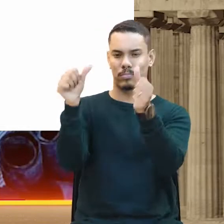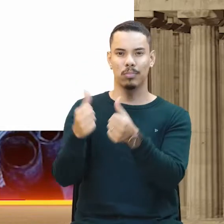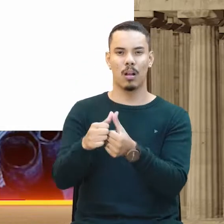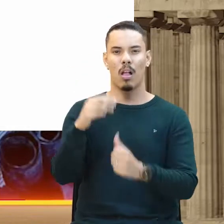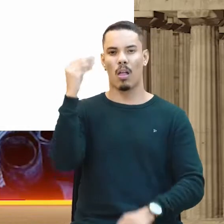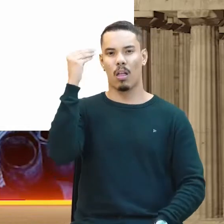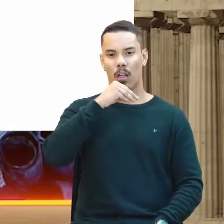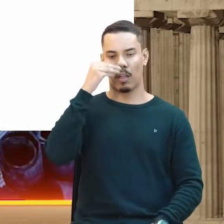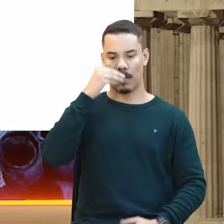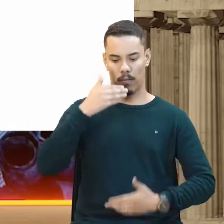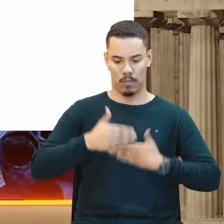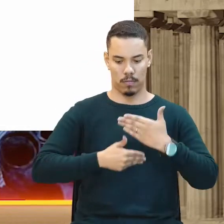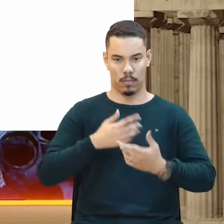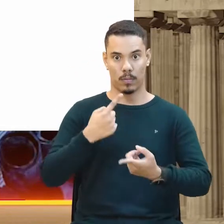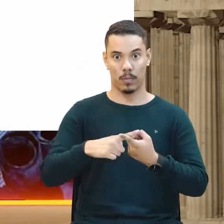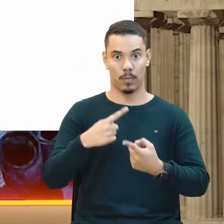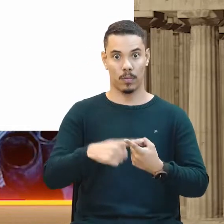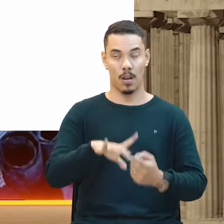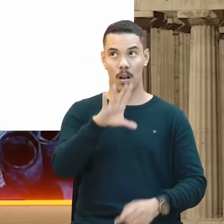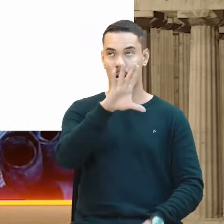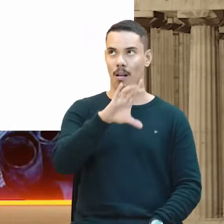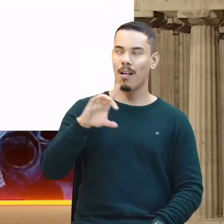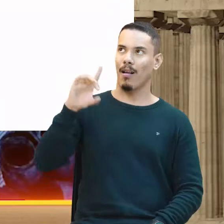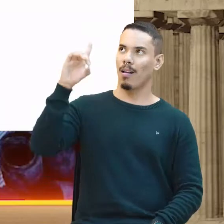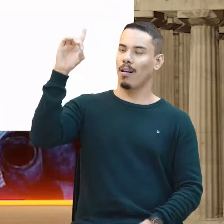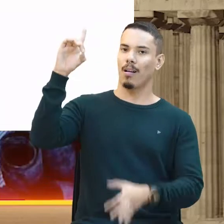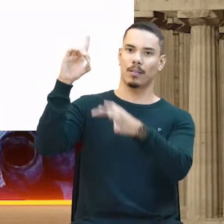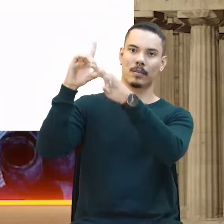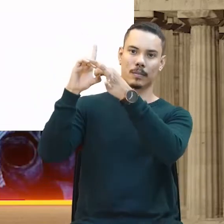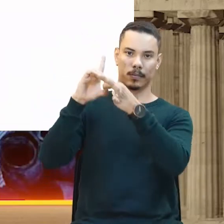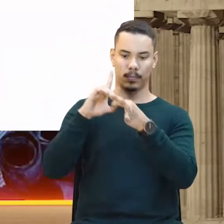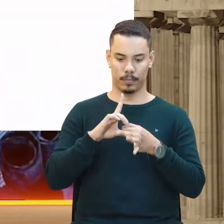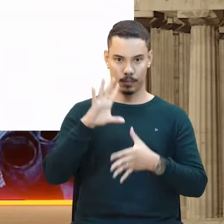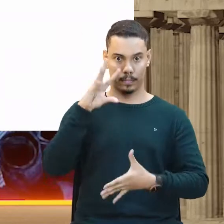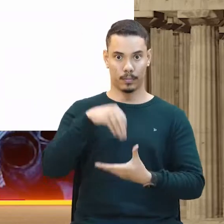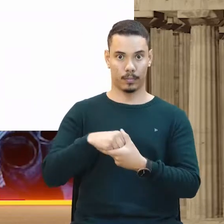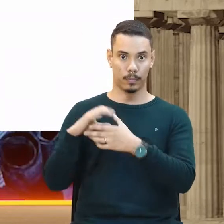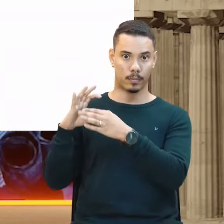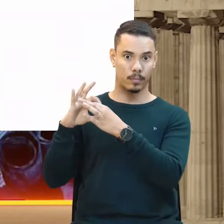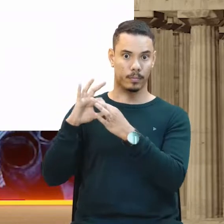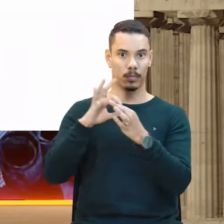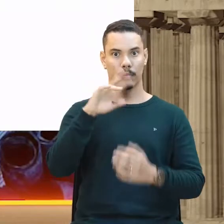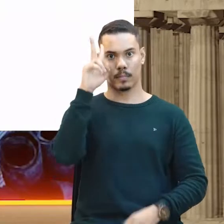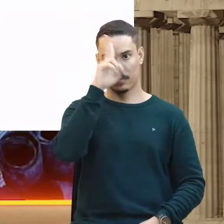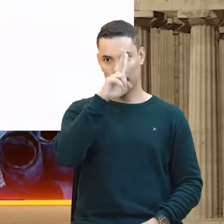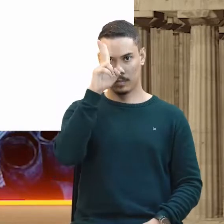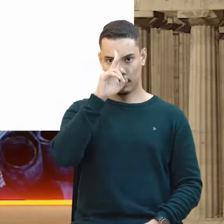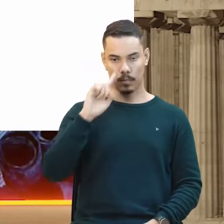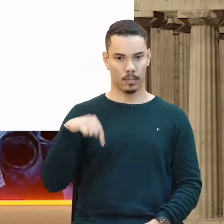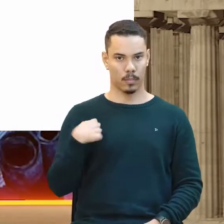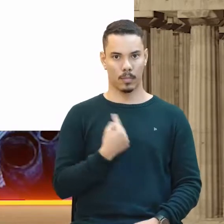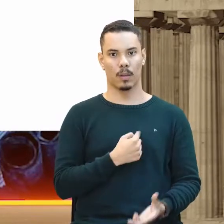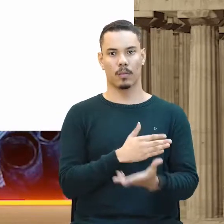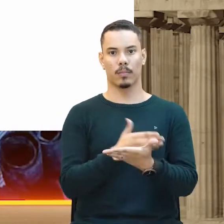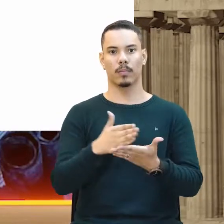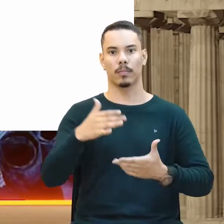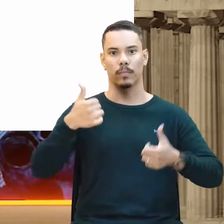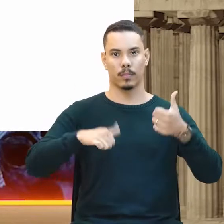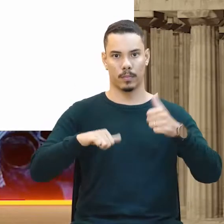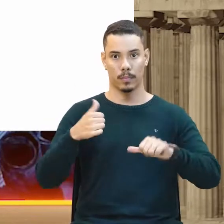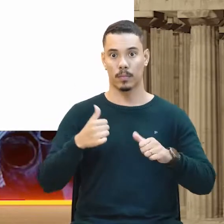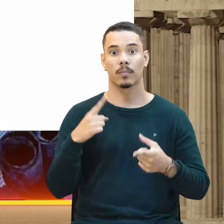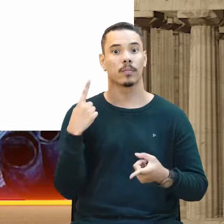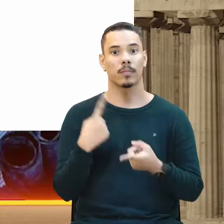o cristianismo. E é dentro desse contexto histórico agora que a gente vai começar a analisar a aula, porque